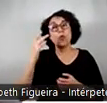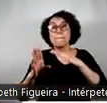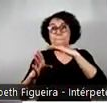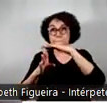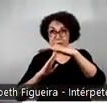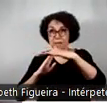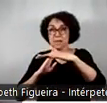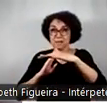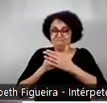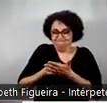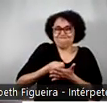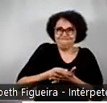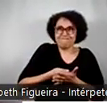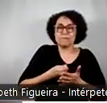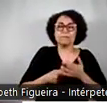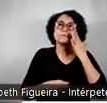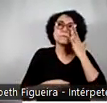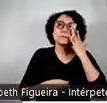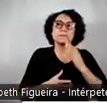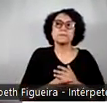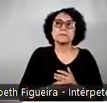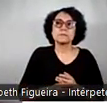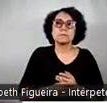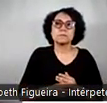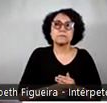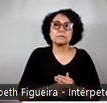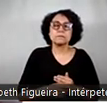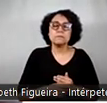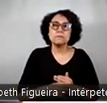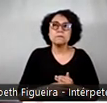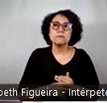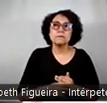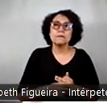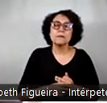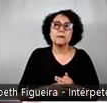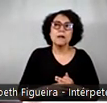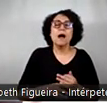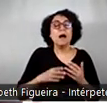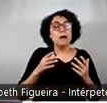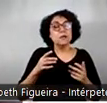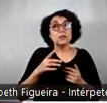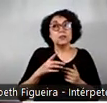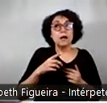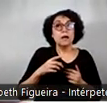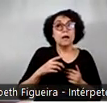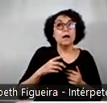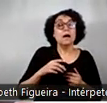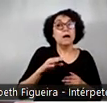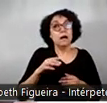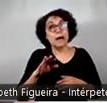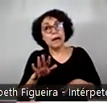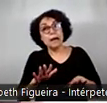a gente traz uma reflexão, assim, né, de como que no senso comum, né, essa questão da pessoa refugiada,